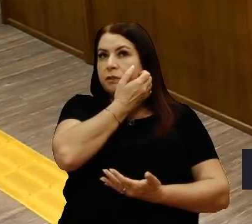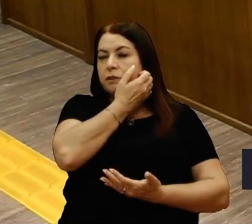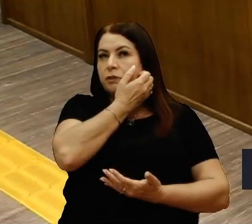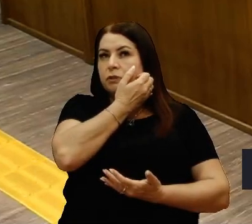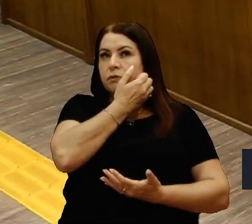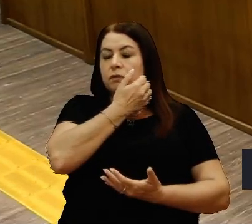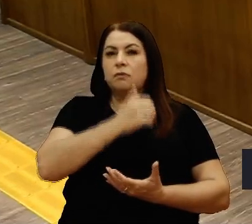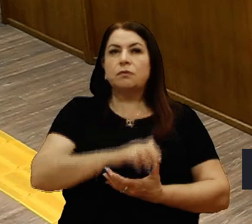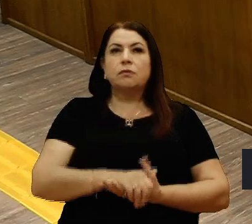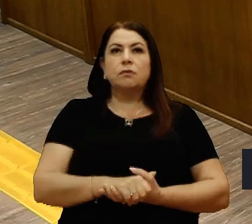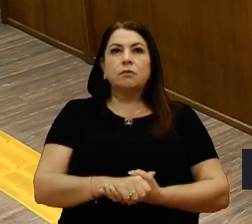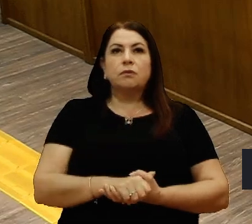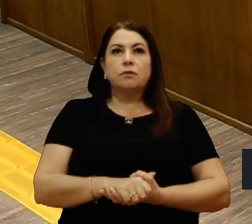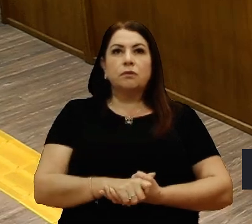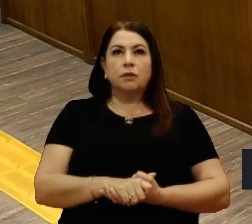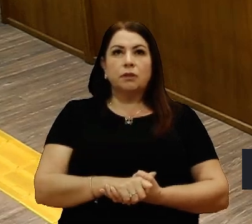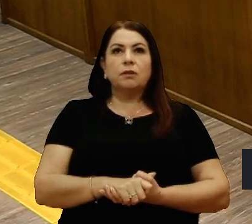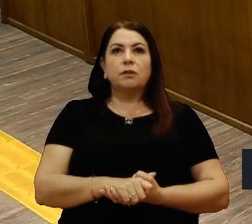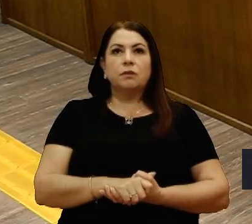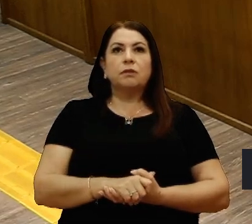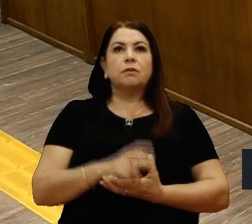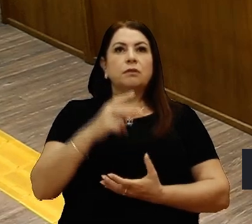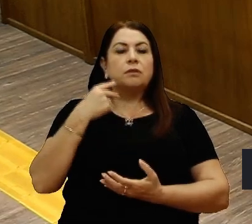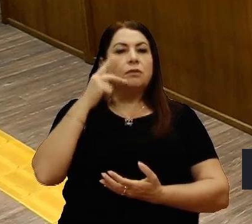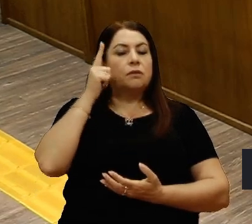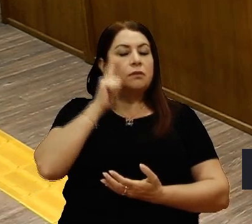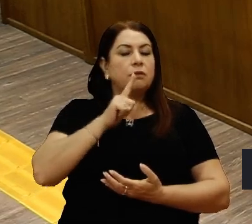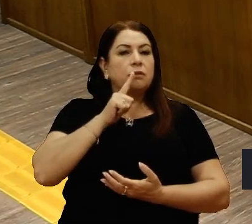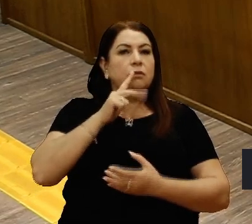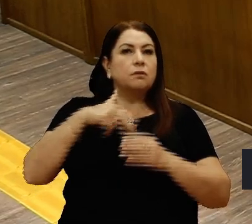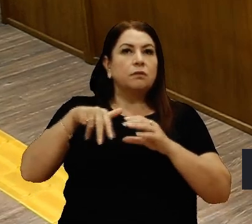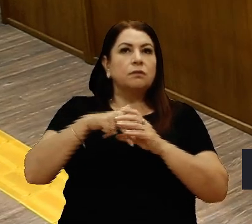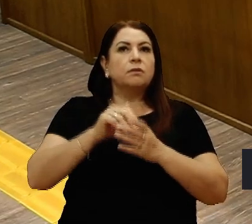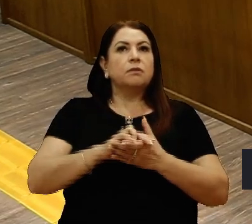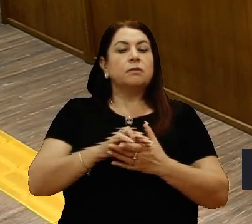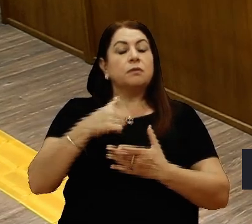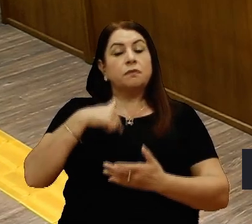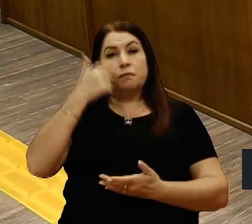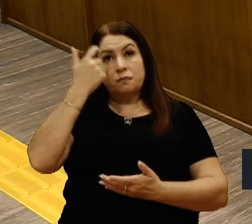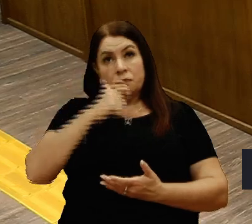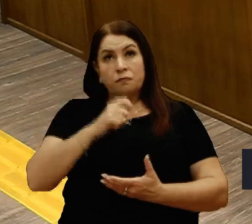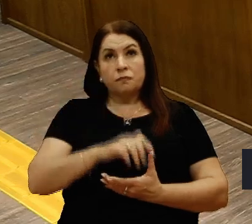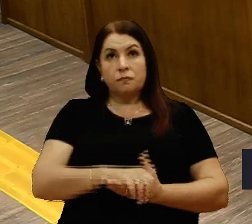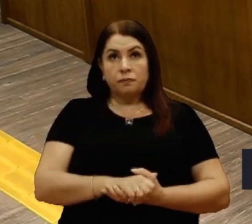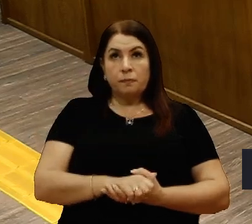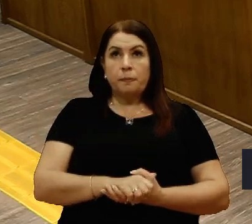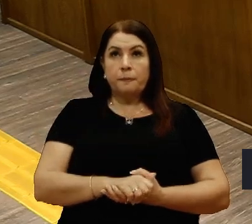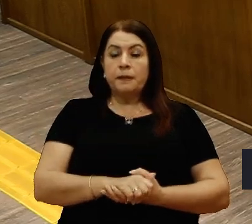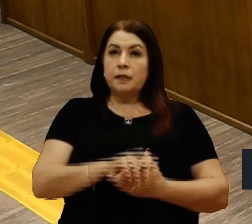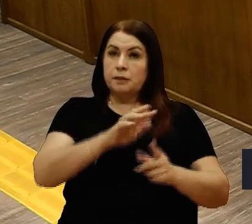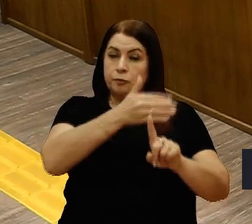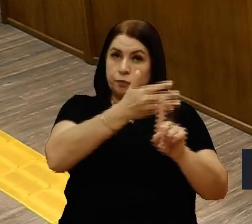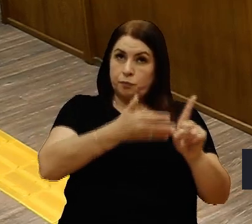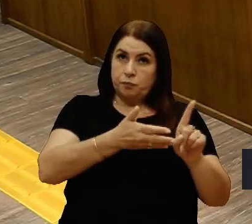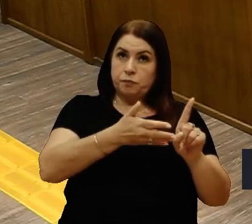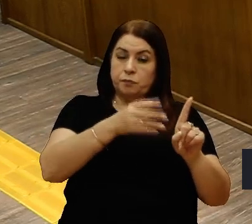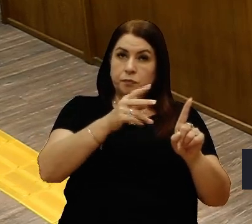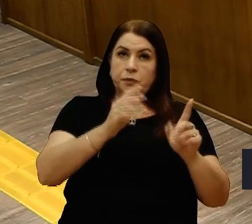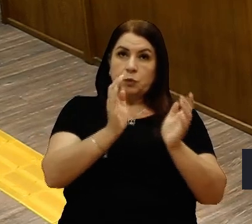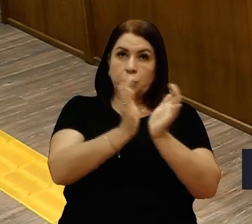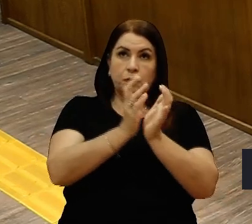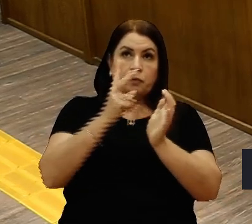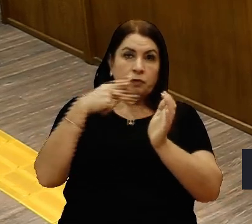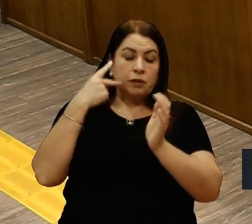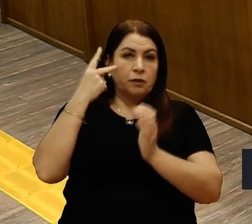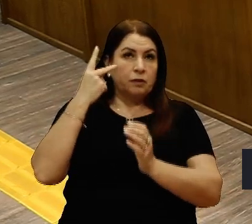da tribuna, o vereador presidente Lucas Carenhato. Obrigado. Eu acho que essa homenagem ao nosso colega